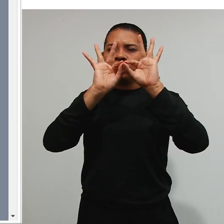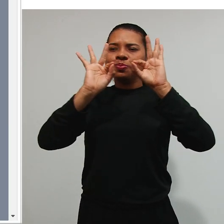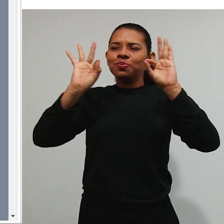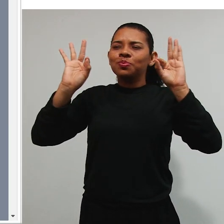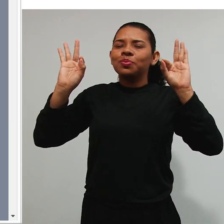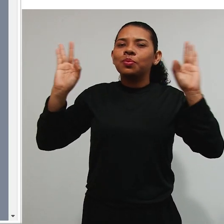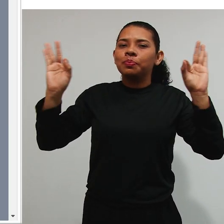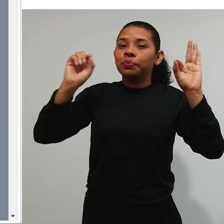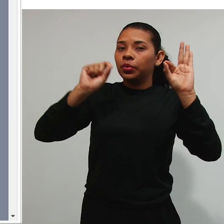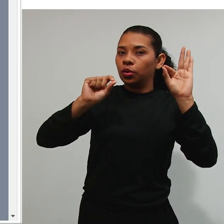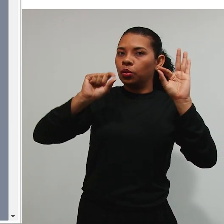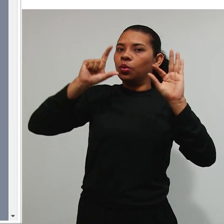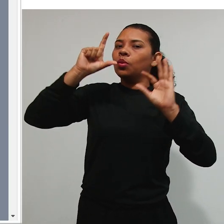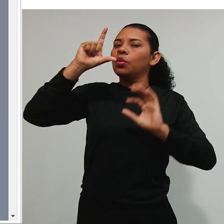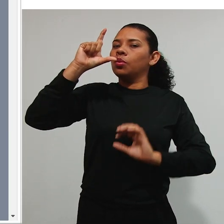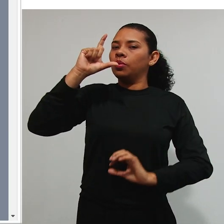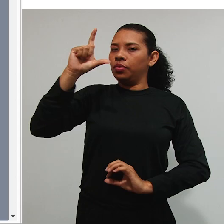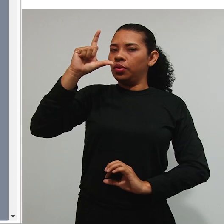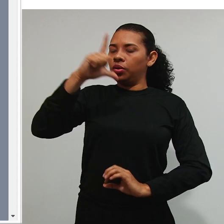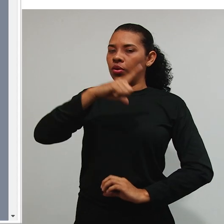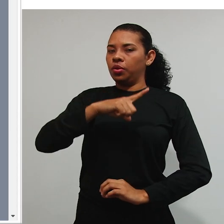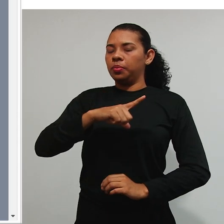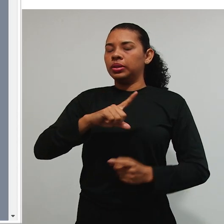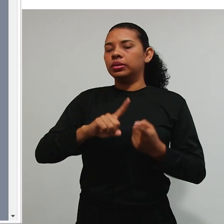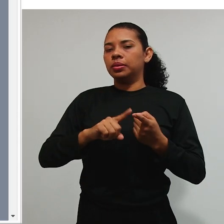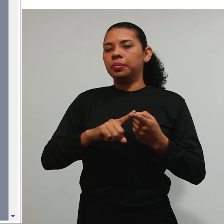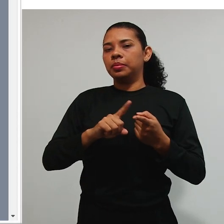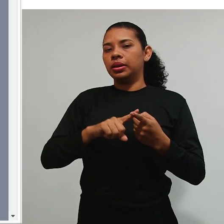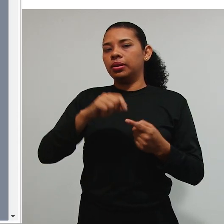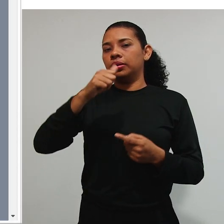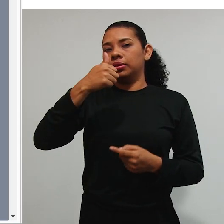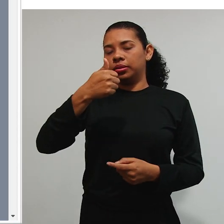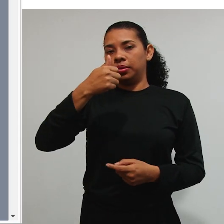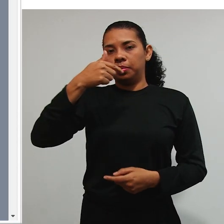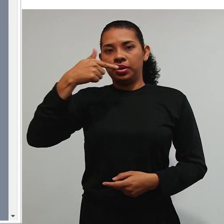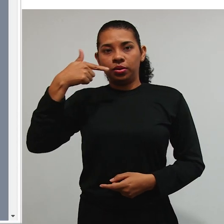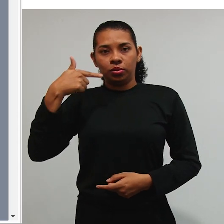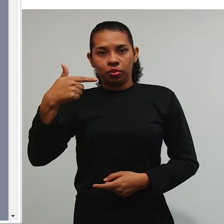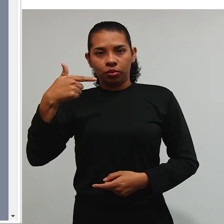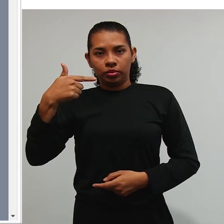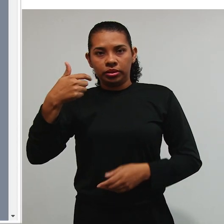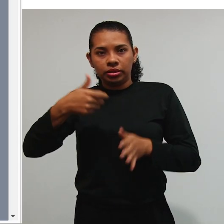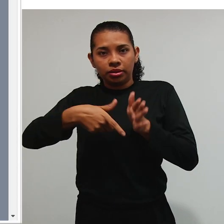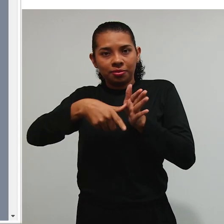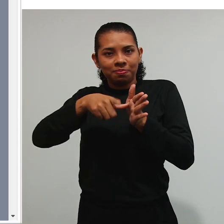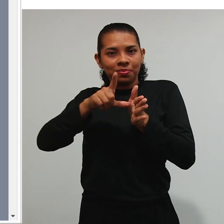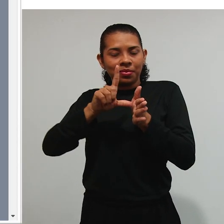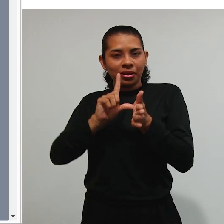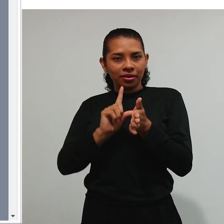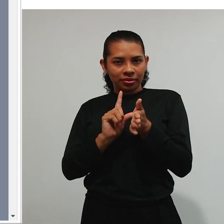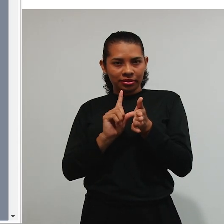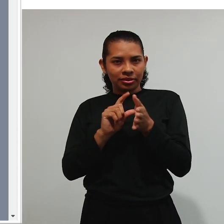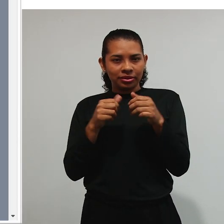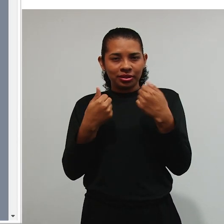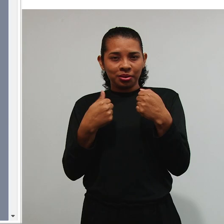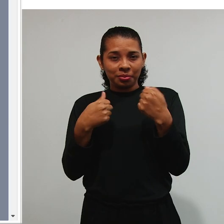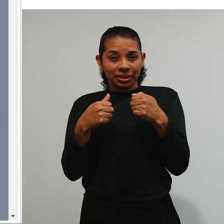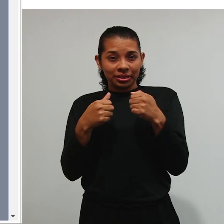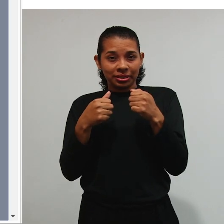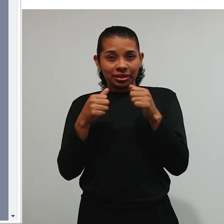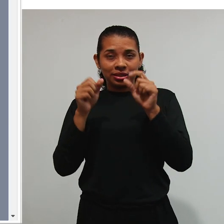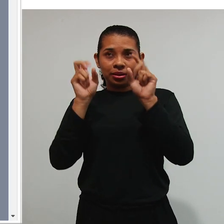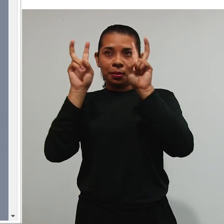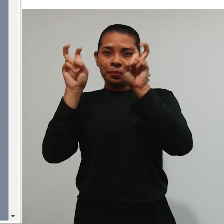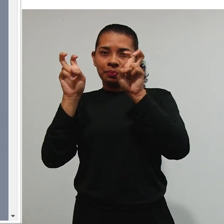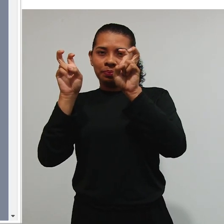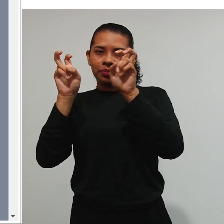em fonte Arial tamanho 12, espaçamento de 1,15. Antes do título deve ser inserido um espaço simples.